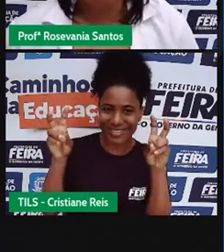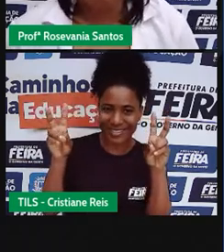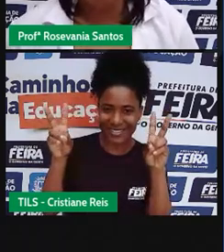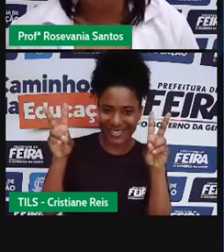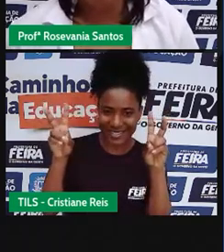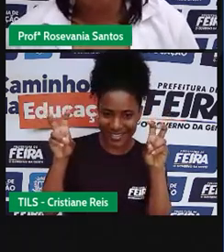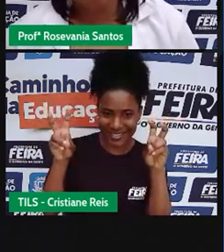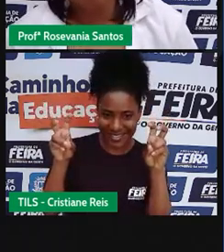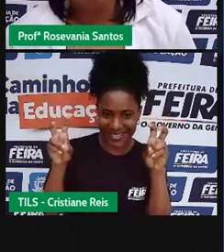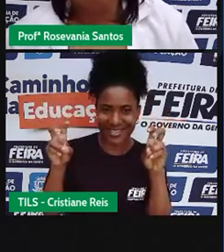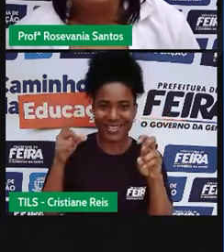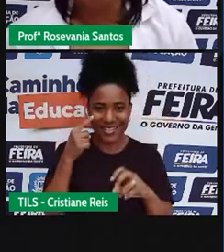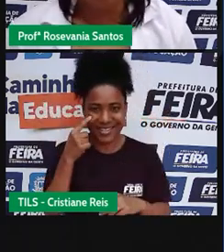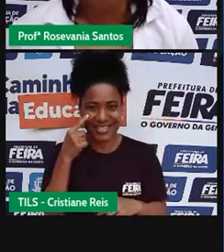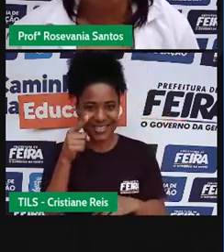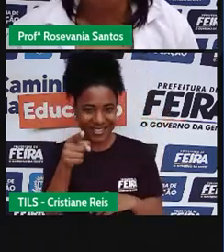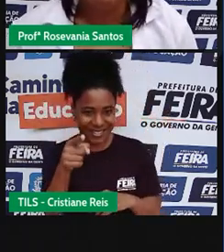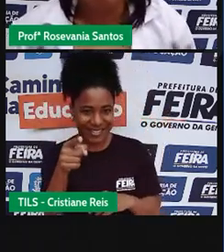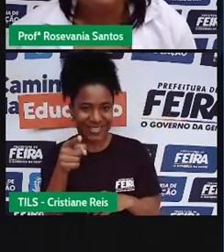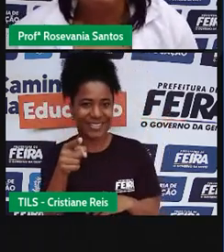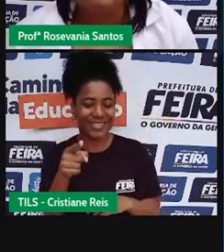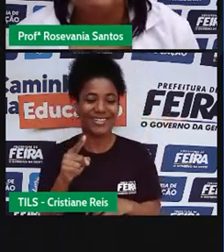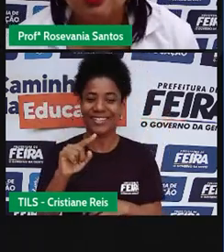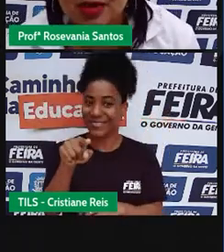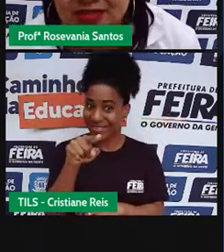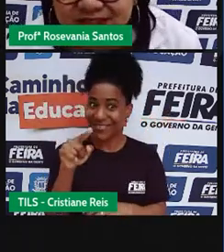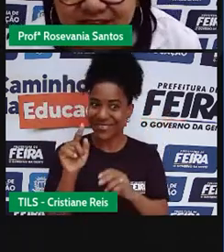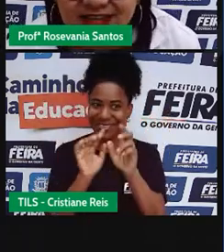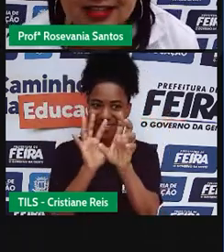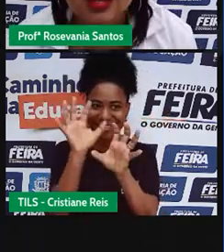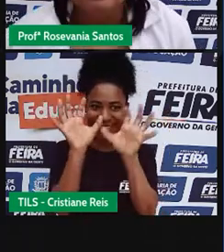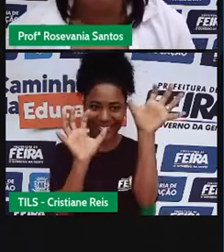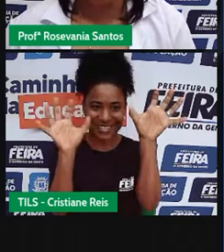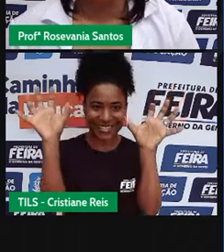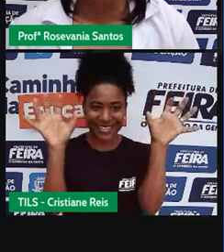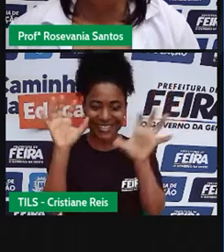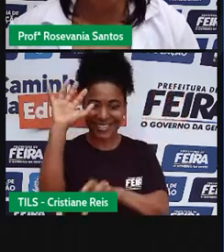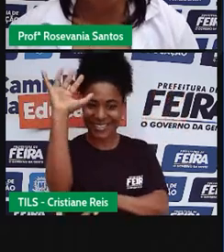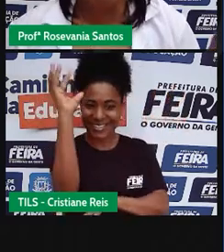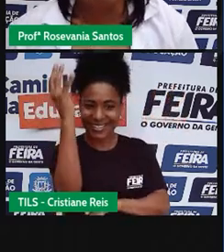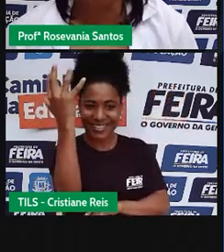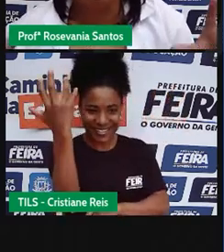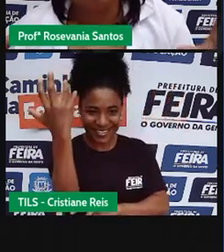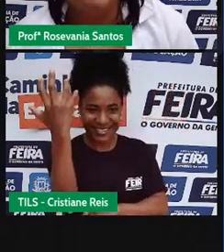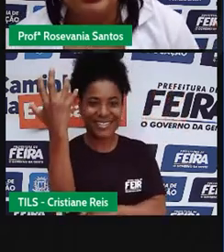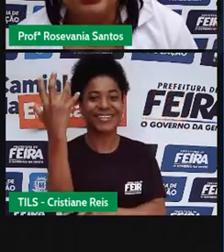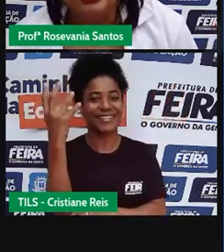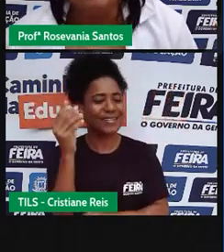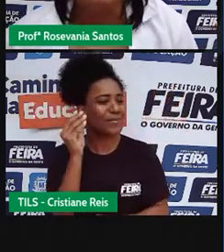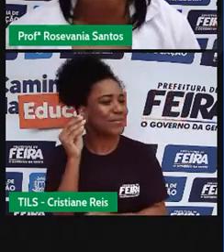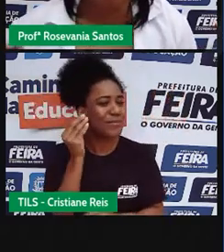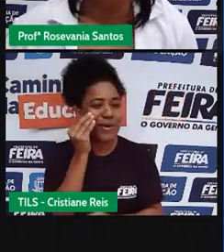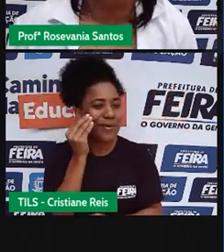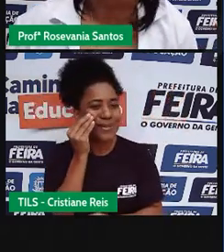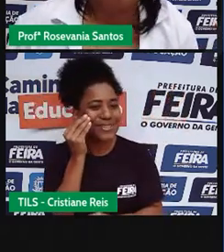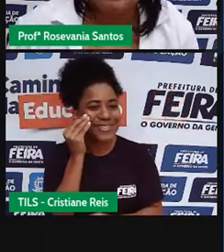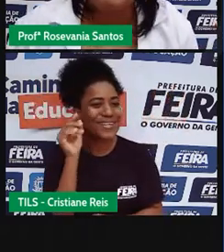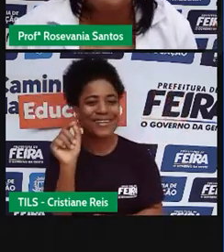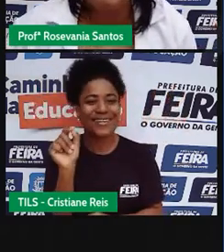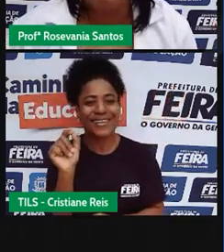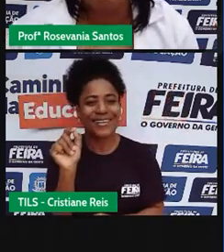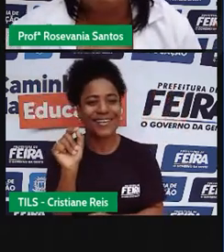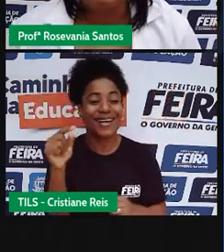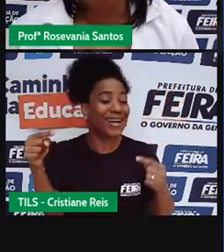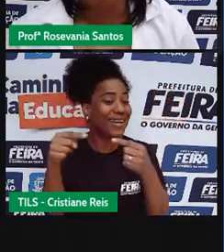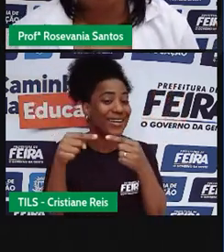meu avatarzinho aqui com o cacto, já para chamar a atenção para vocês, né, que tem alguma coisa a ver com a